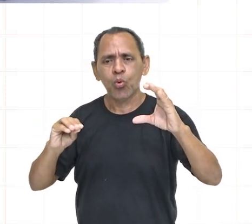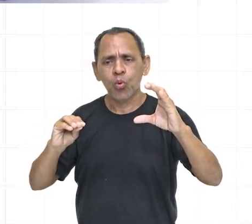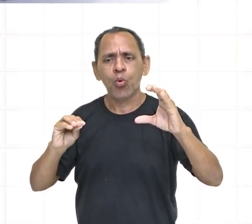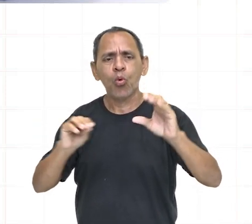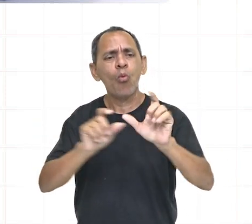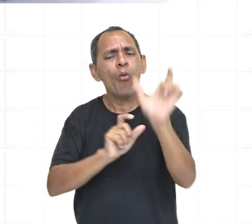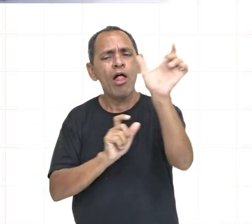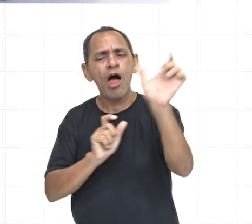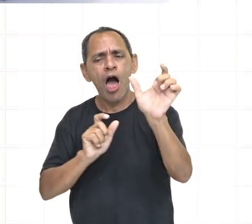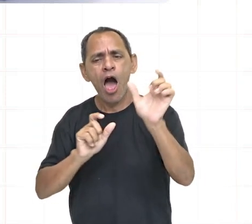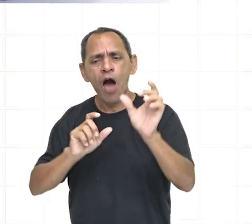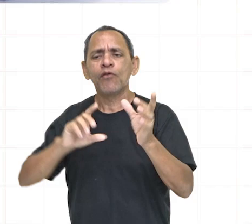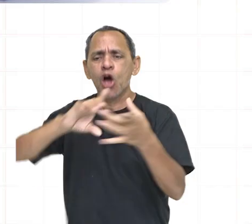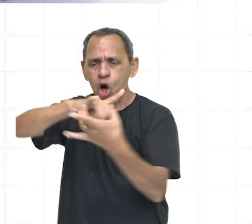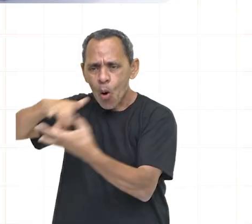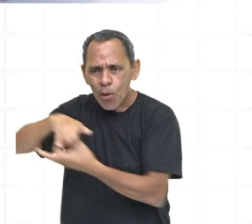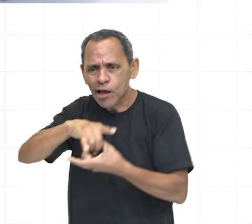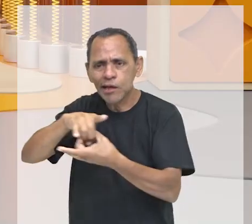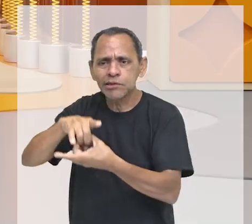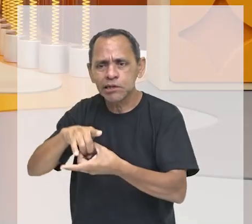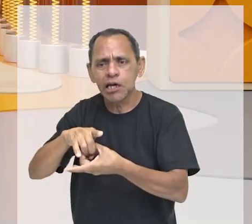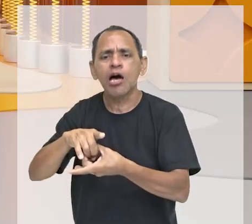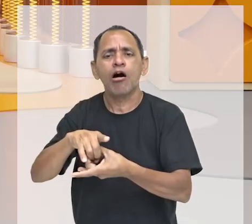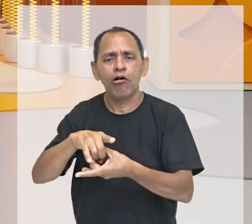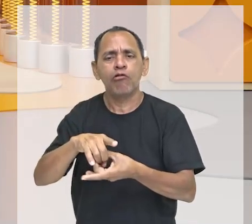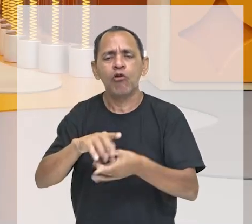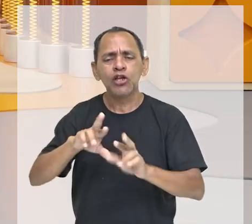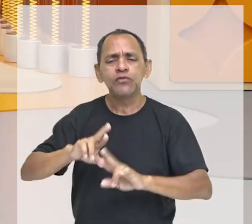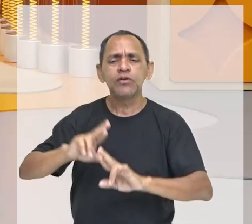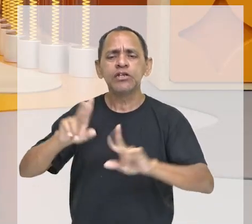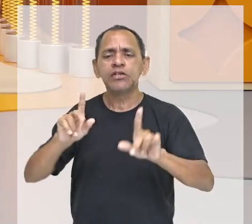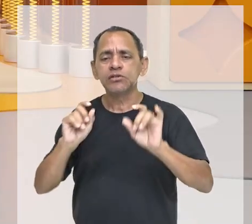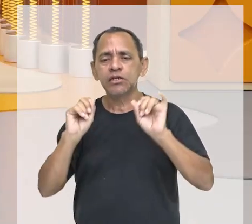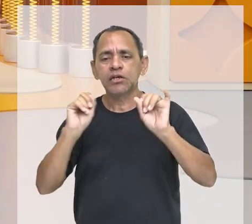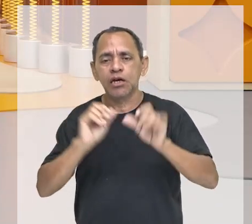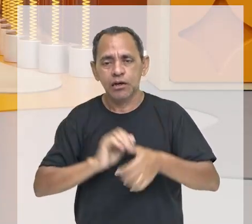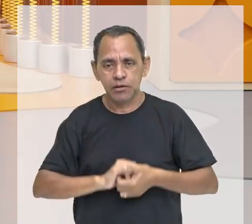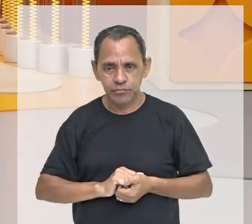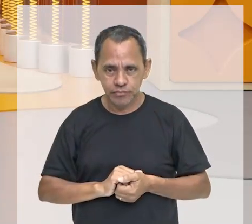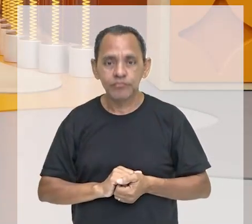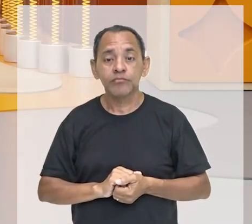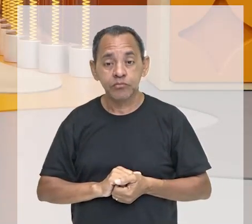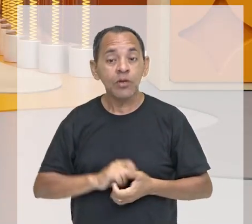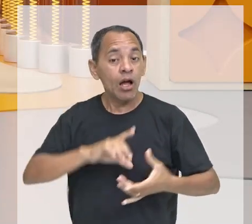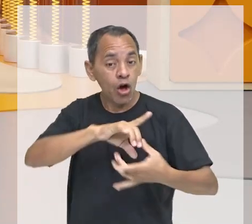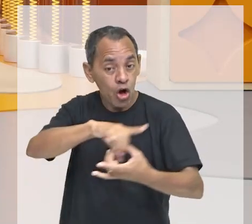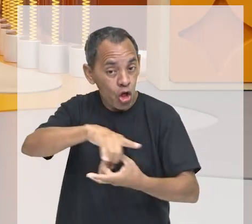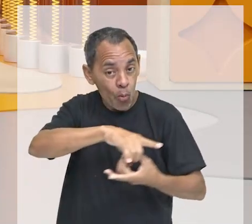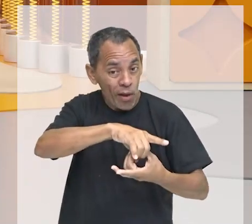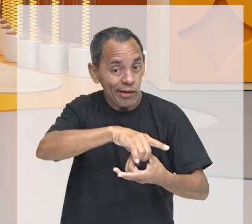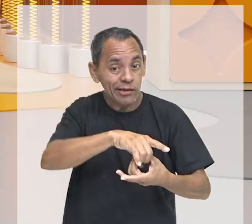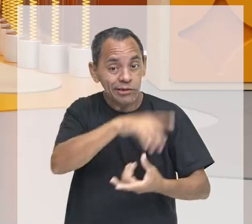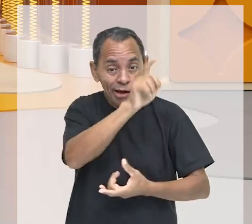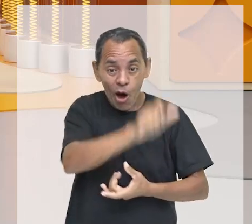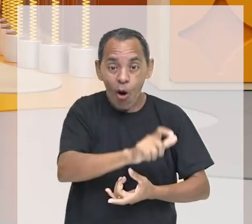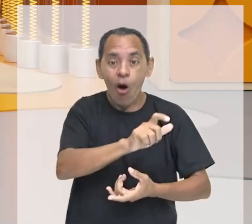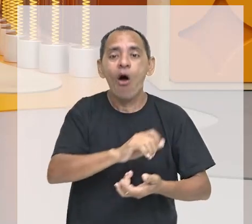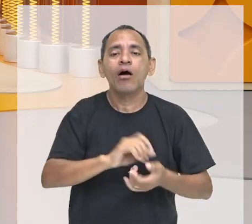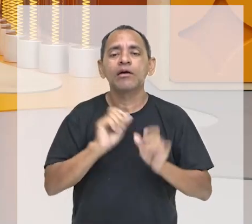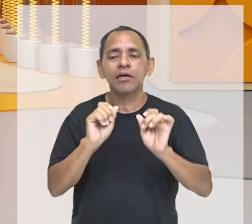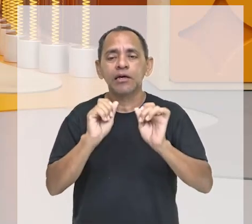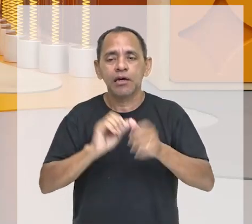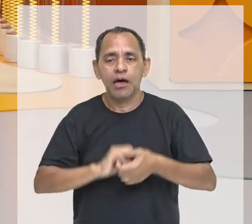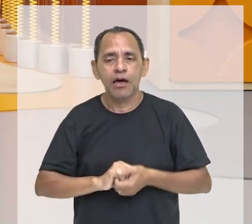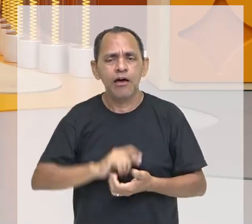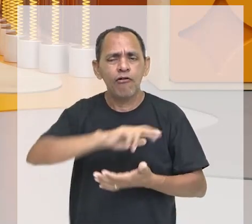globalização e mundialização, a principal diferença disso é que a globalização seria a globalização